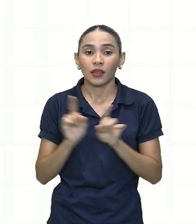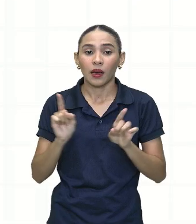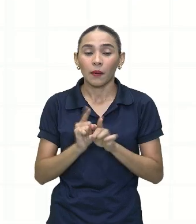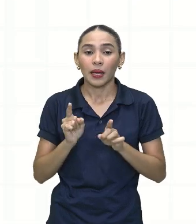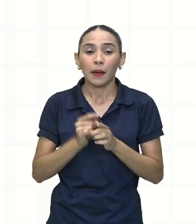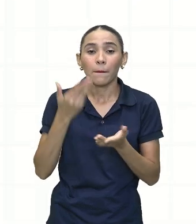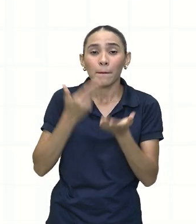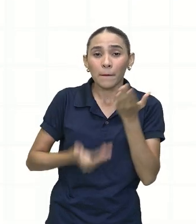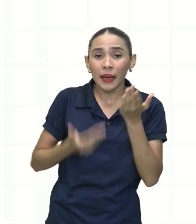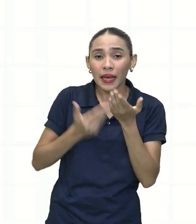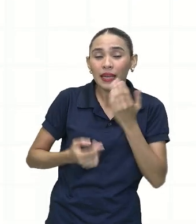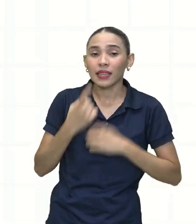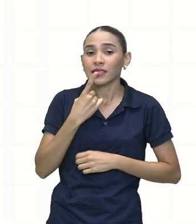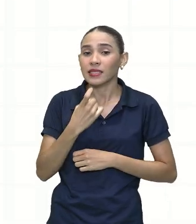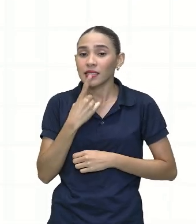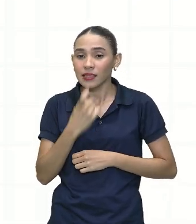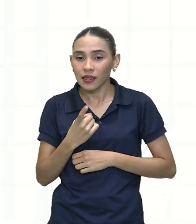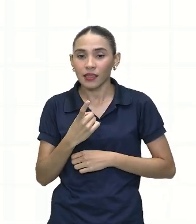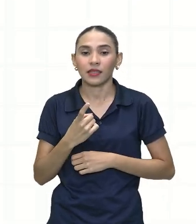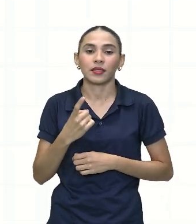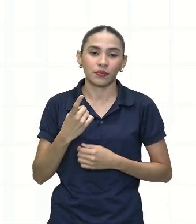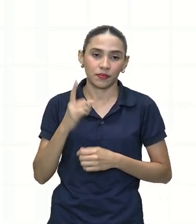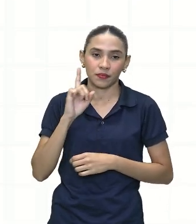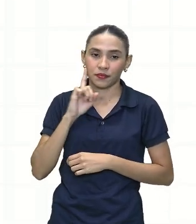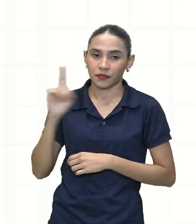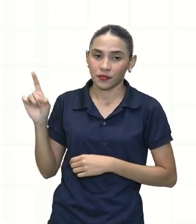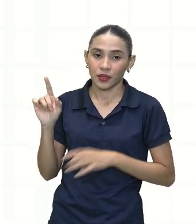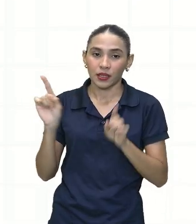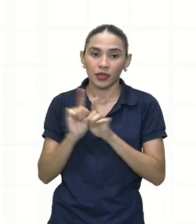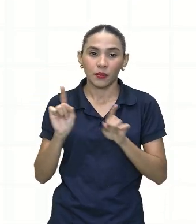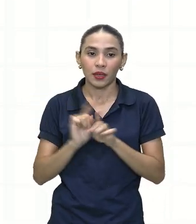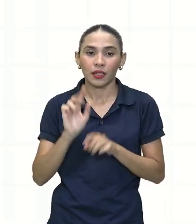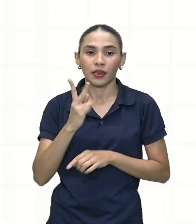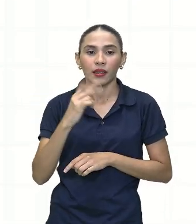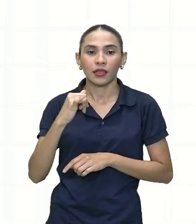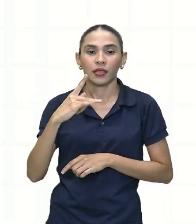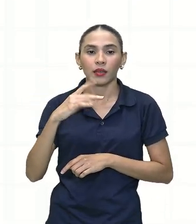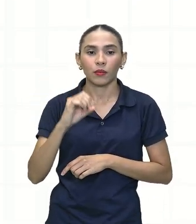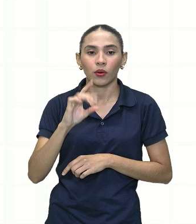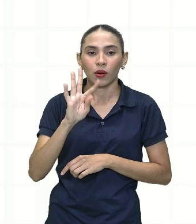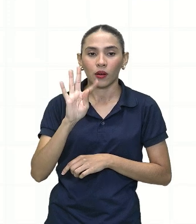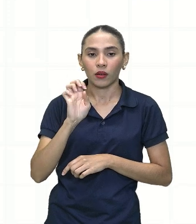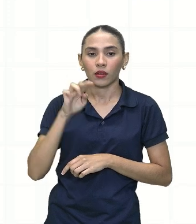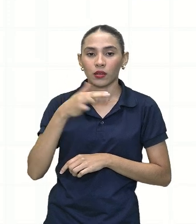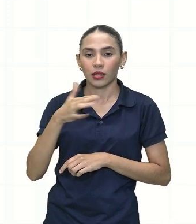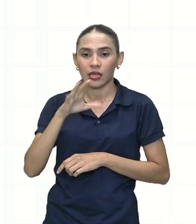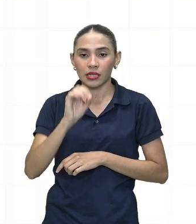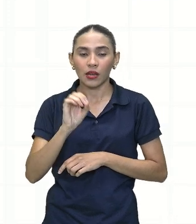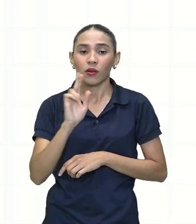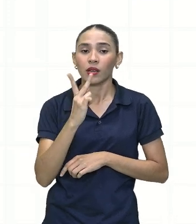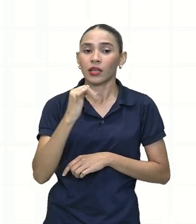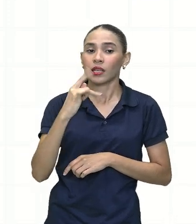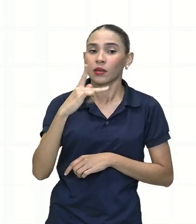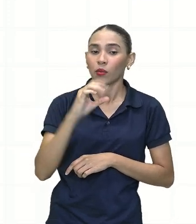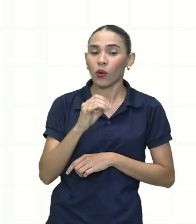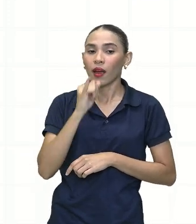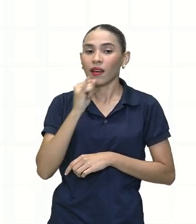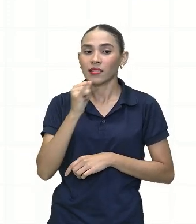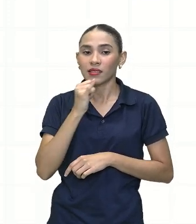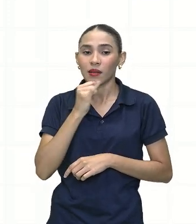Hemorragias também é uma característica dessa doença, e a hipotensão. Hipo quer dizer